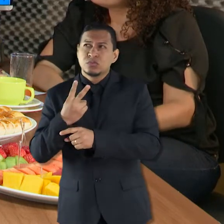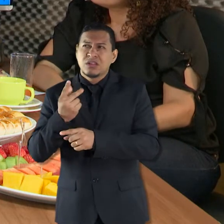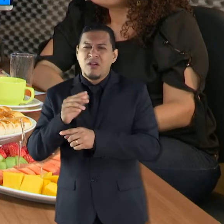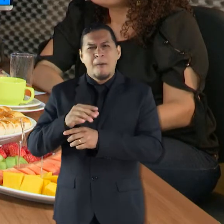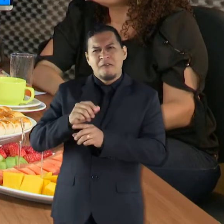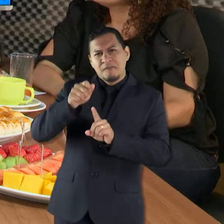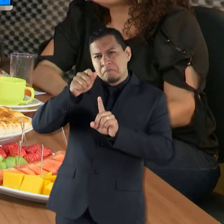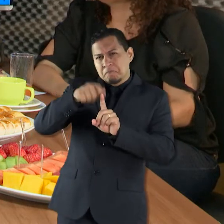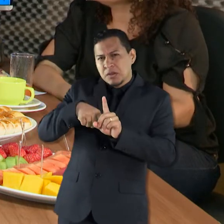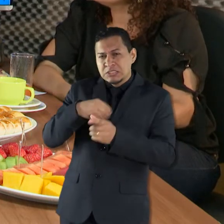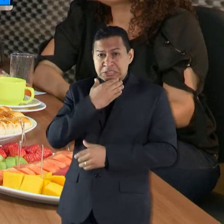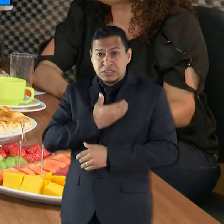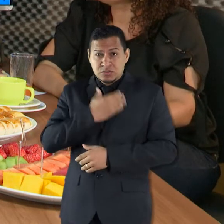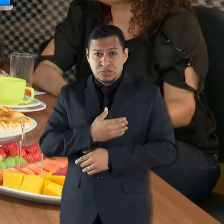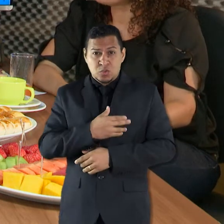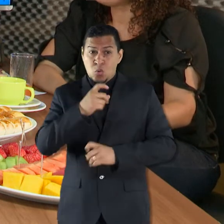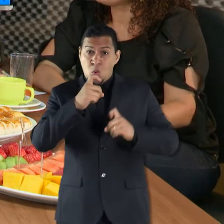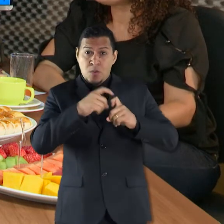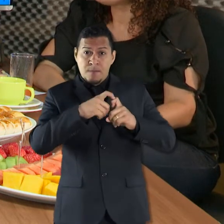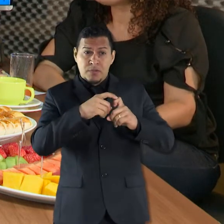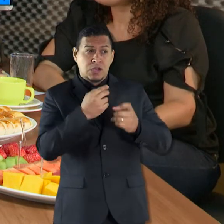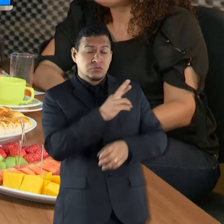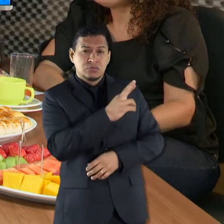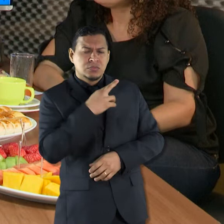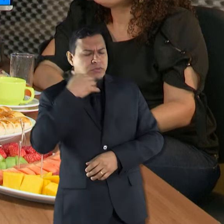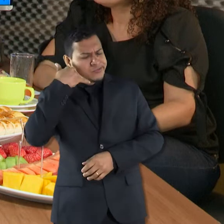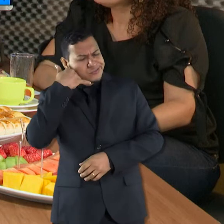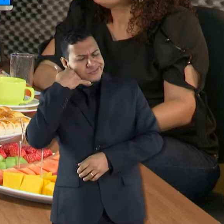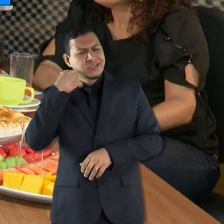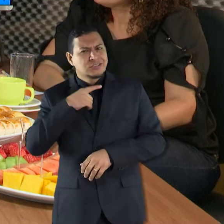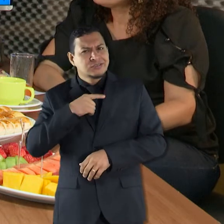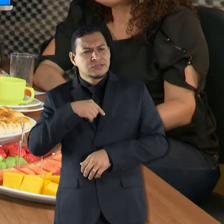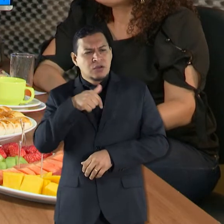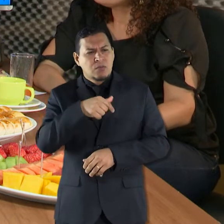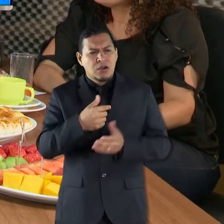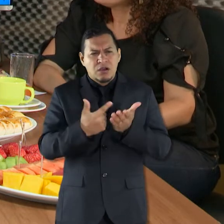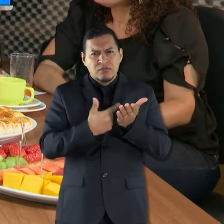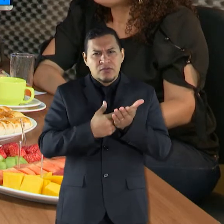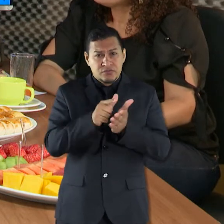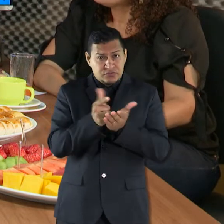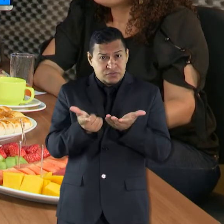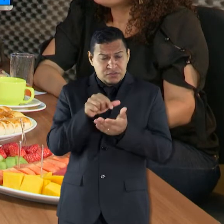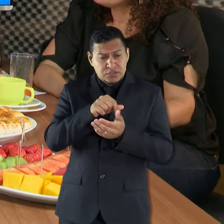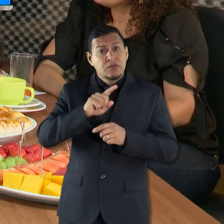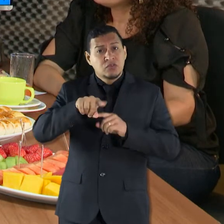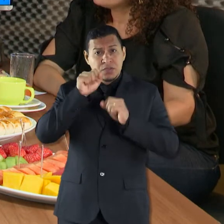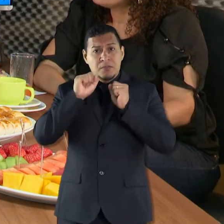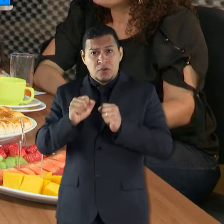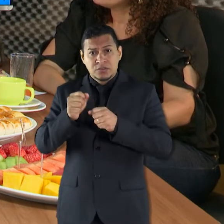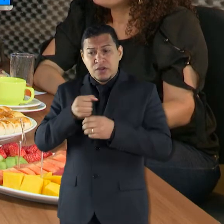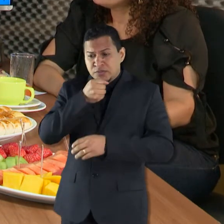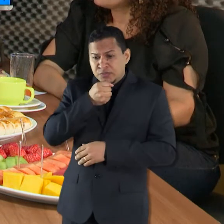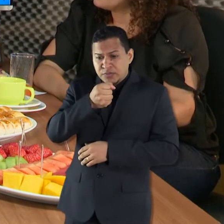em dezembro do ano passado. O oncologista lá de São Paulo me ligou, Eric, olha, tem uma revista que venceu o câncer, você podia